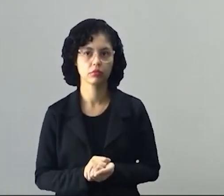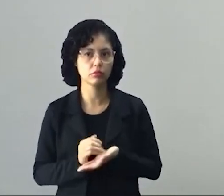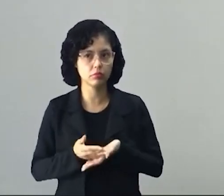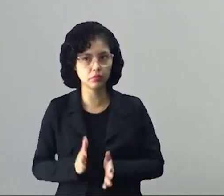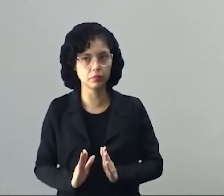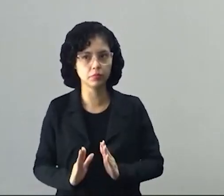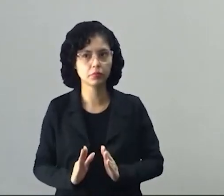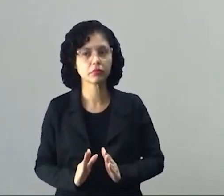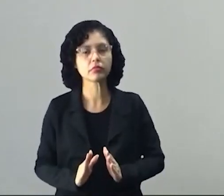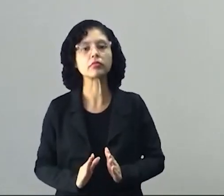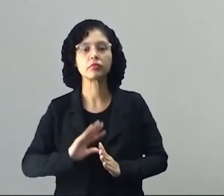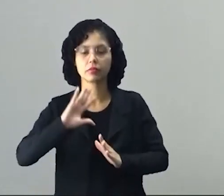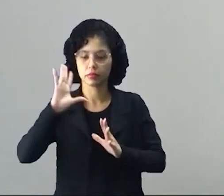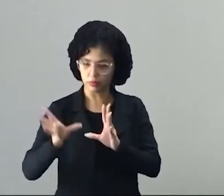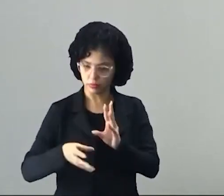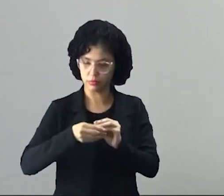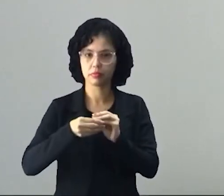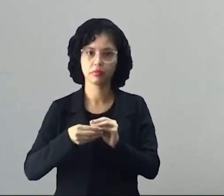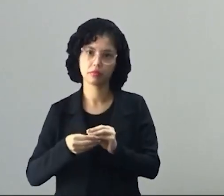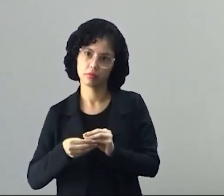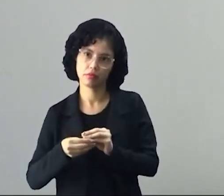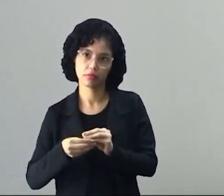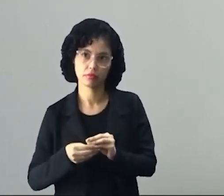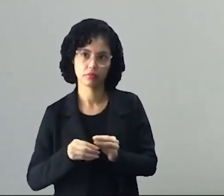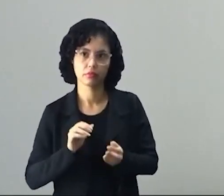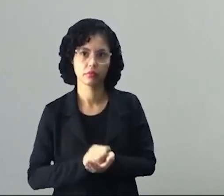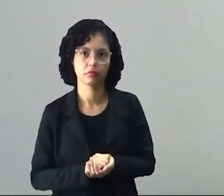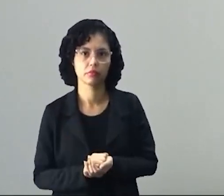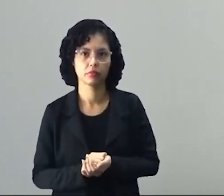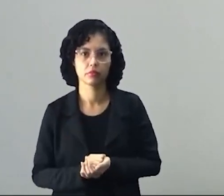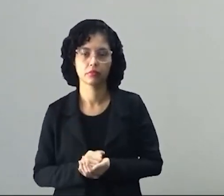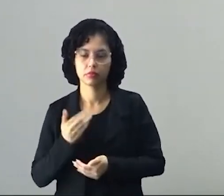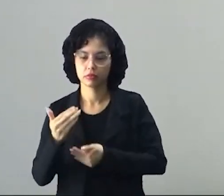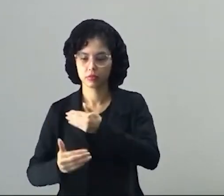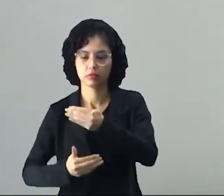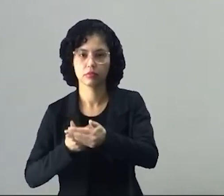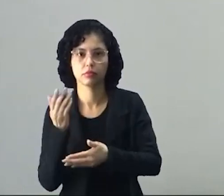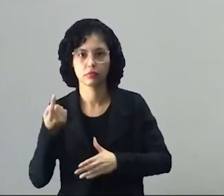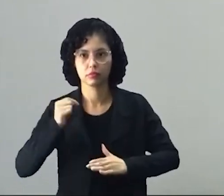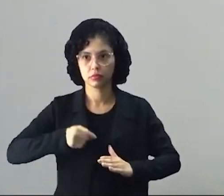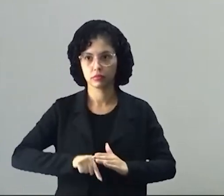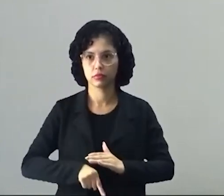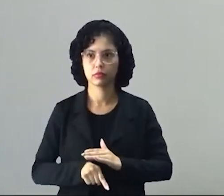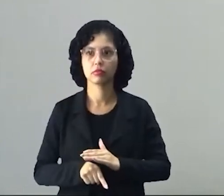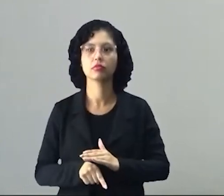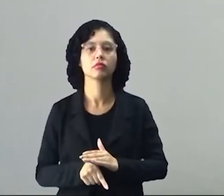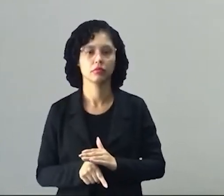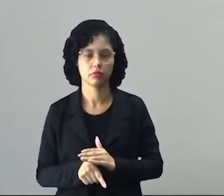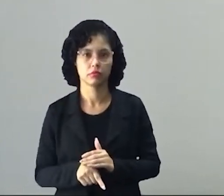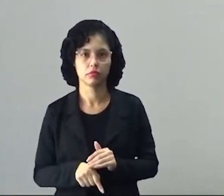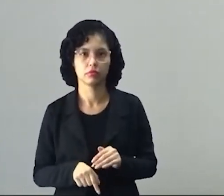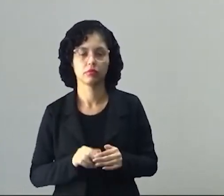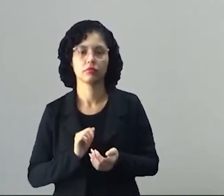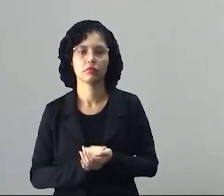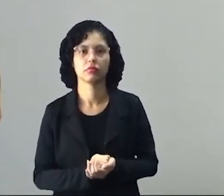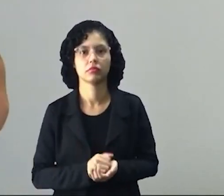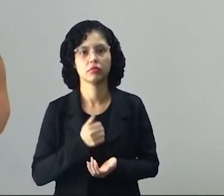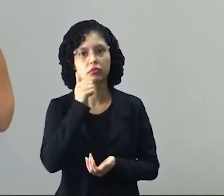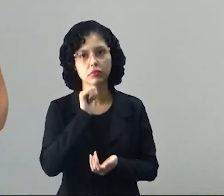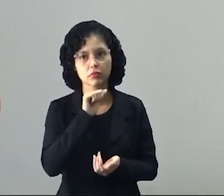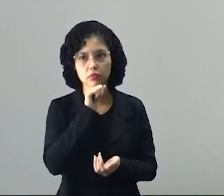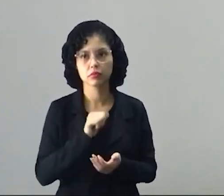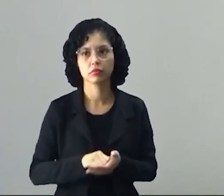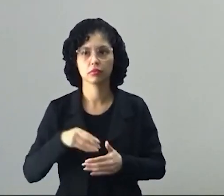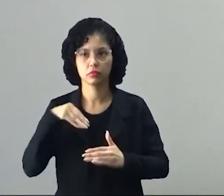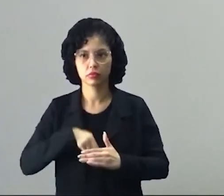vai nascer, ele vai completar, que são os marsupiais, completar o seu desenvolvimento dentro da bolsinha da mãe, né? Então, por